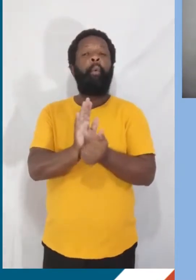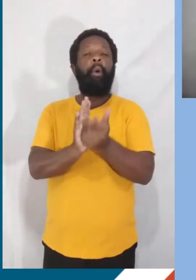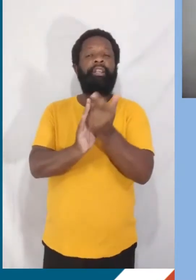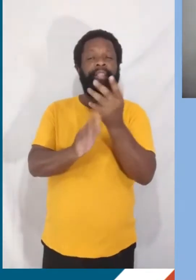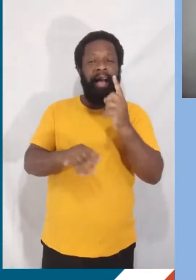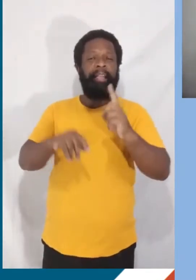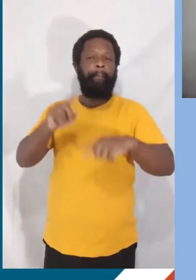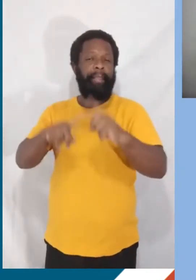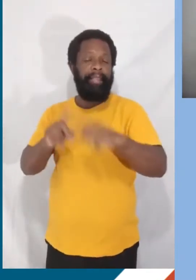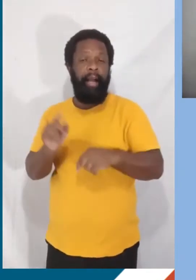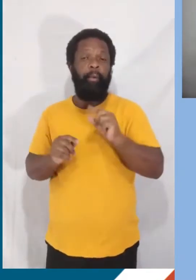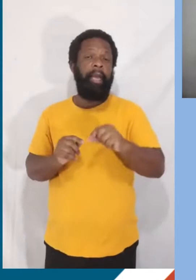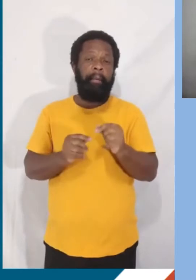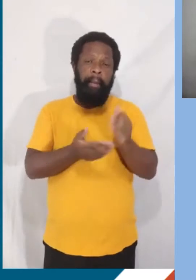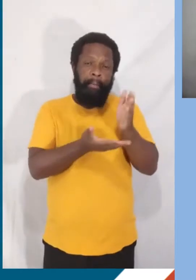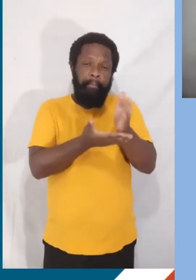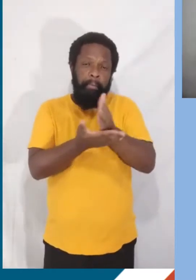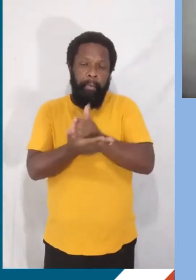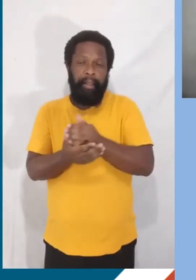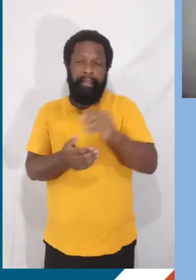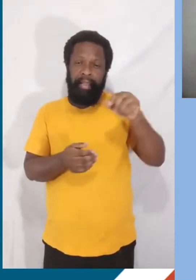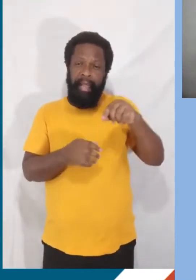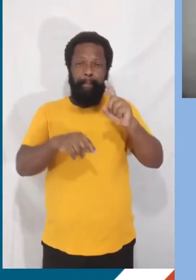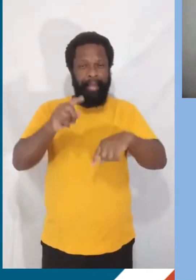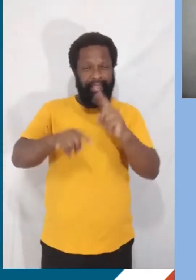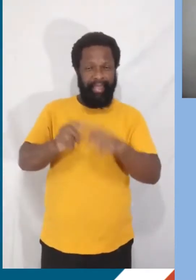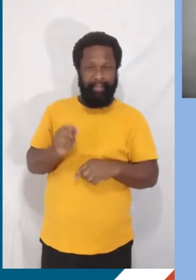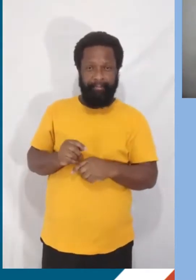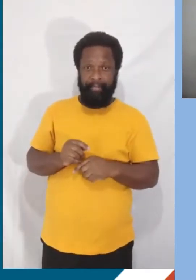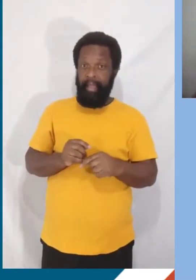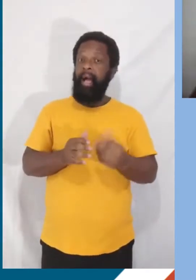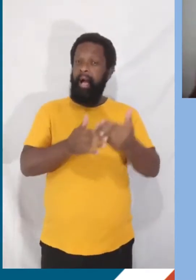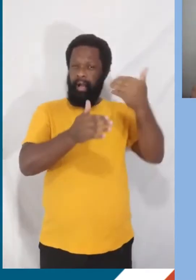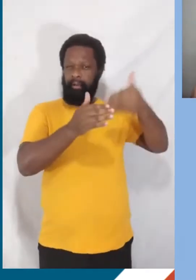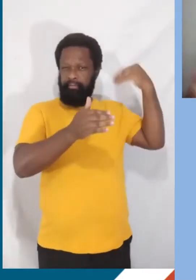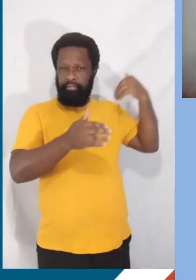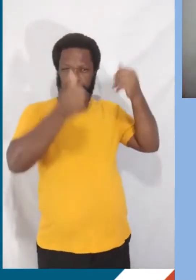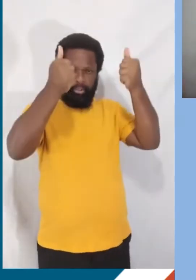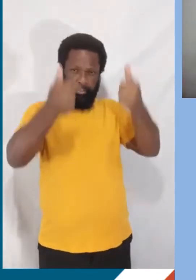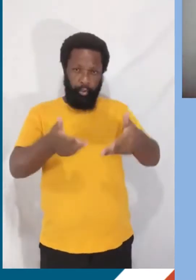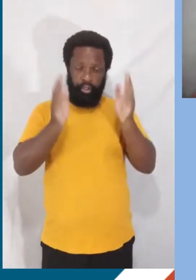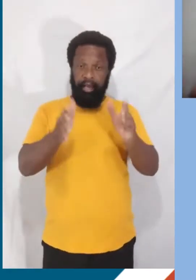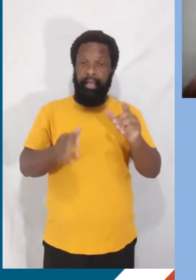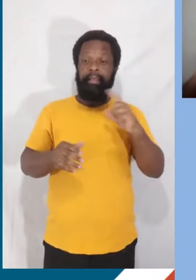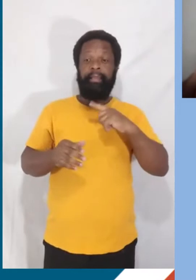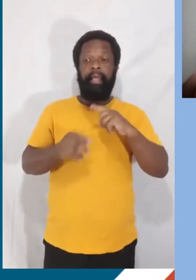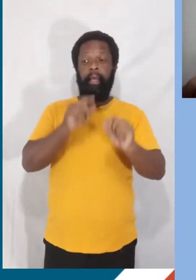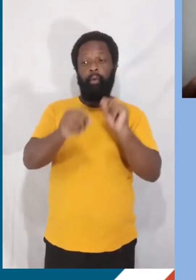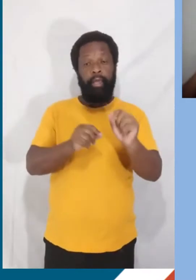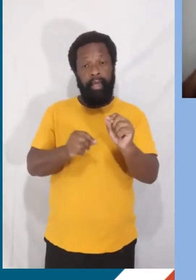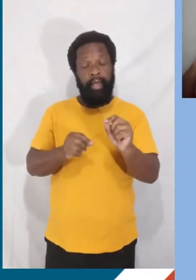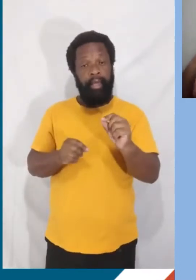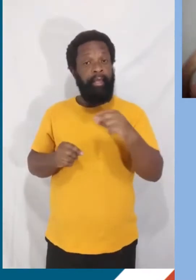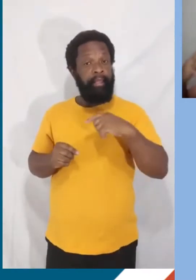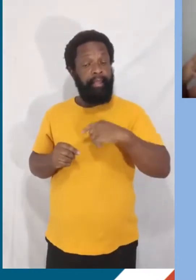uma quantidade de matéria, é uma porção da matéria. Ou seja, já foi discutido em vídeos anteriores que nós